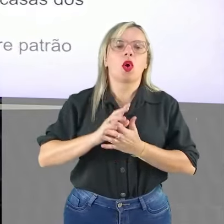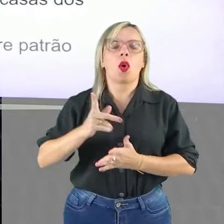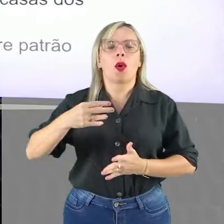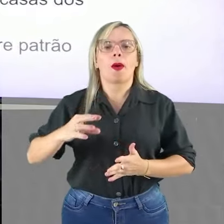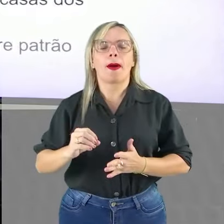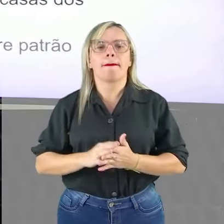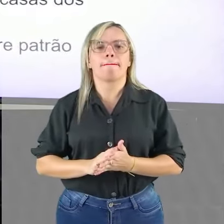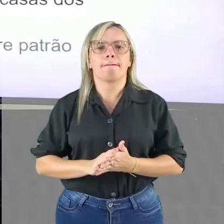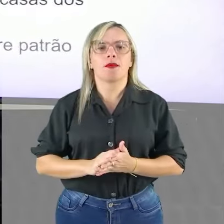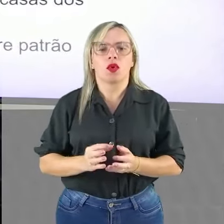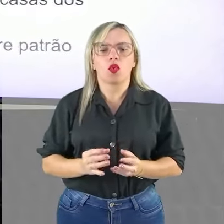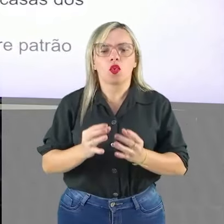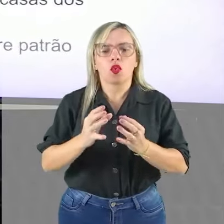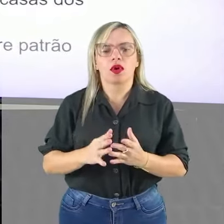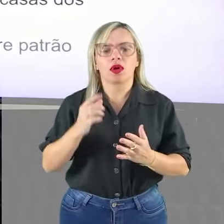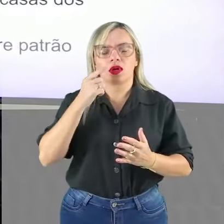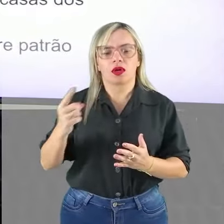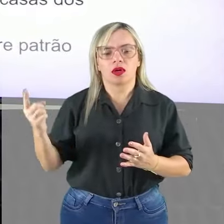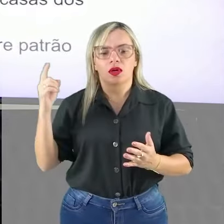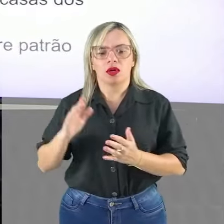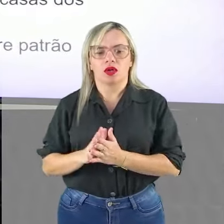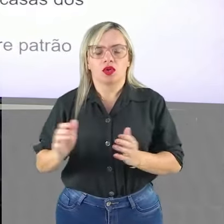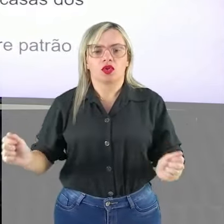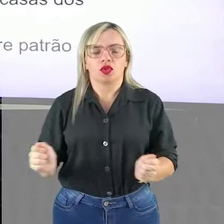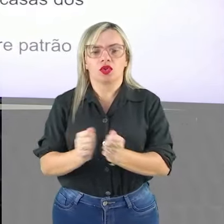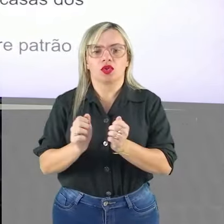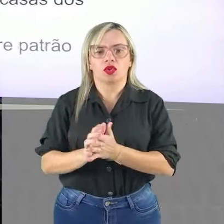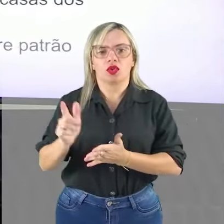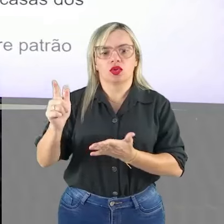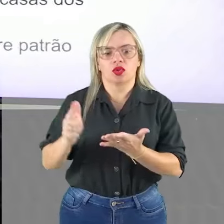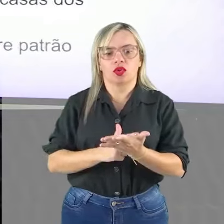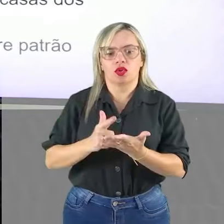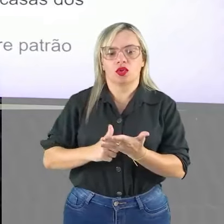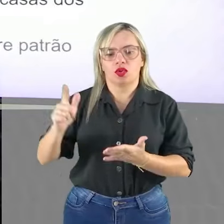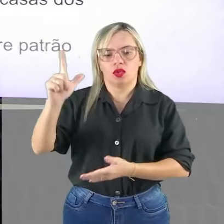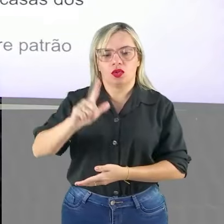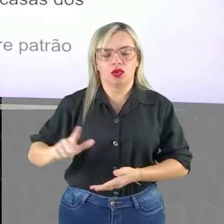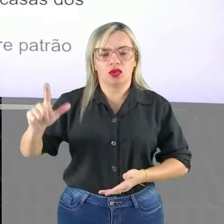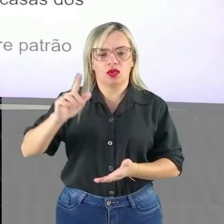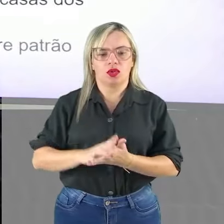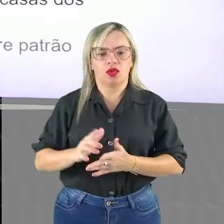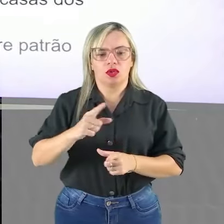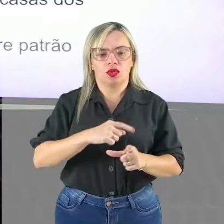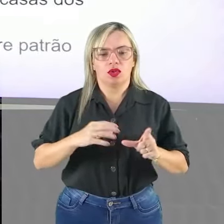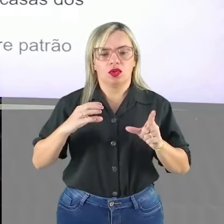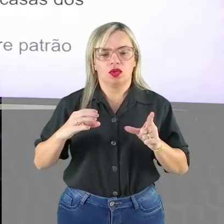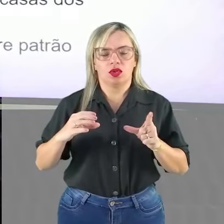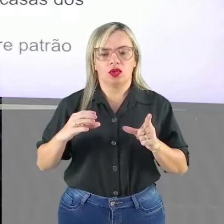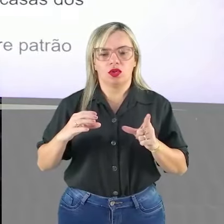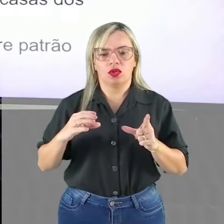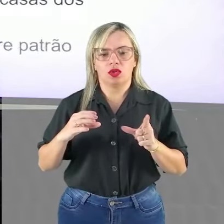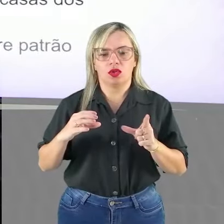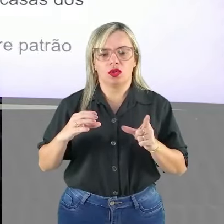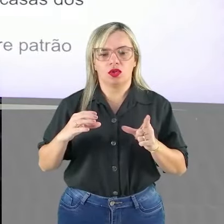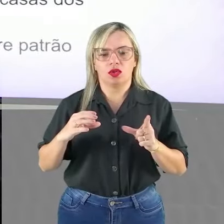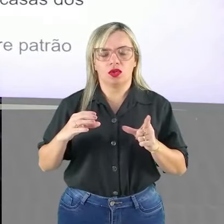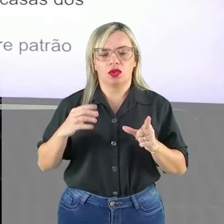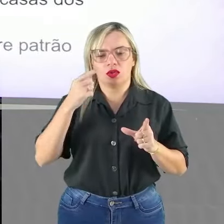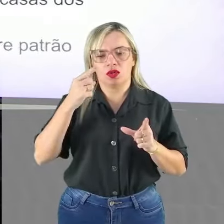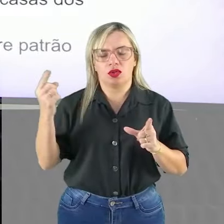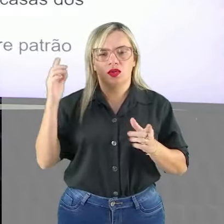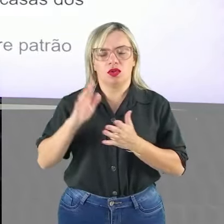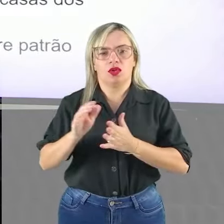né a poeira sempre anda com os livros da literatura né de literatura as diferentes maneiras de acolher do mexicano